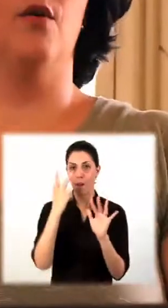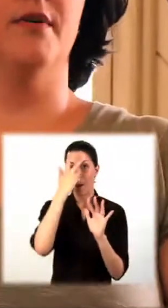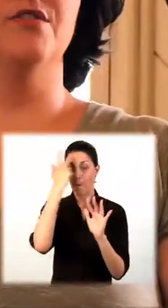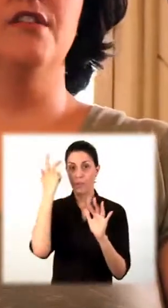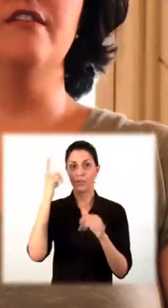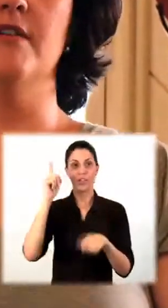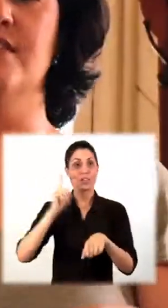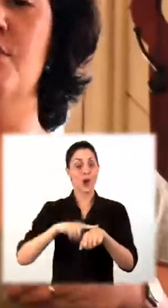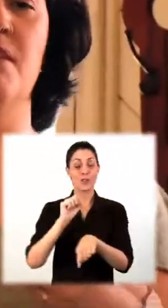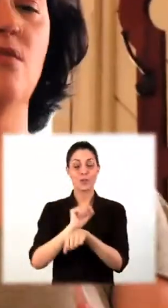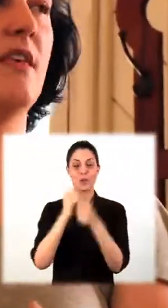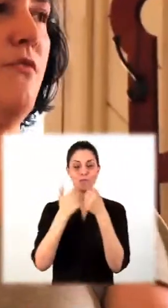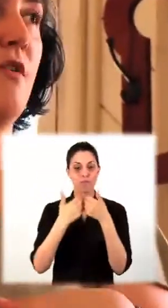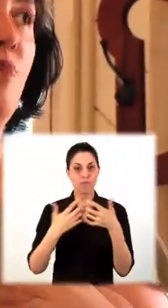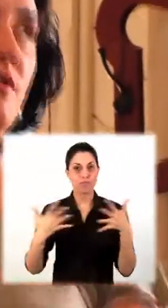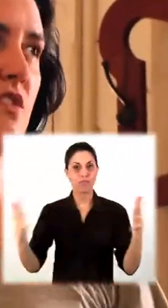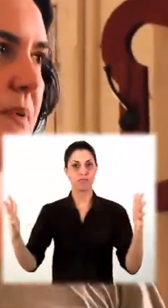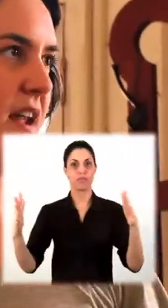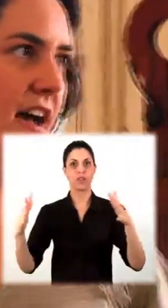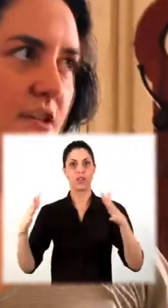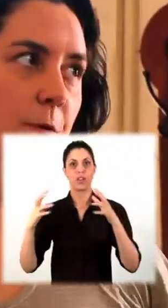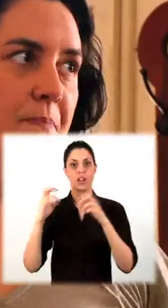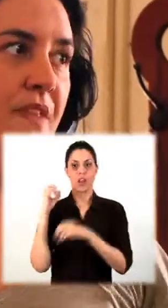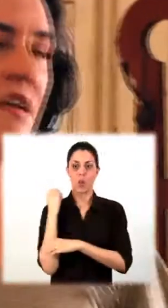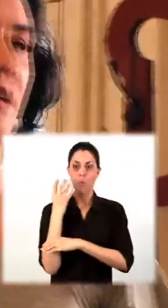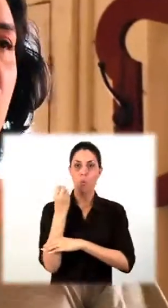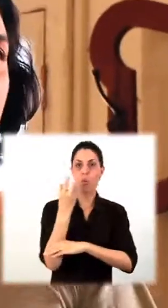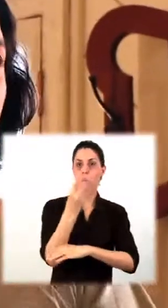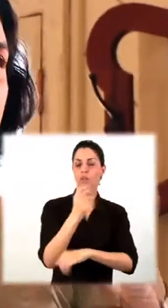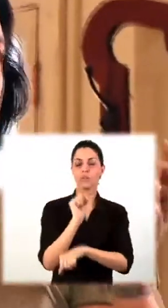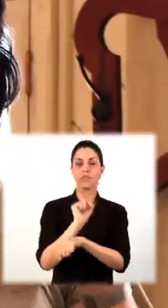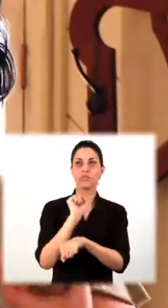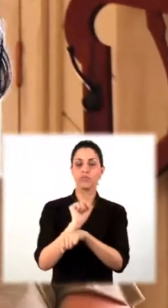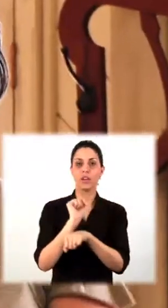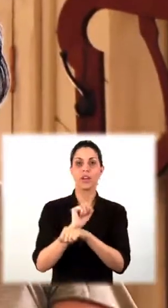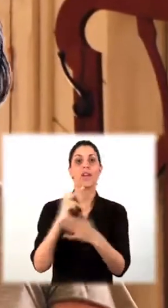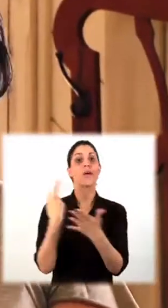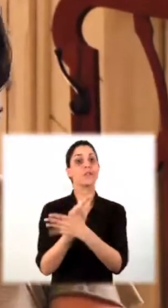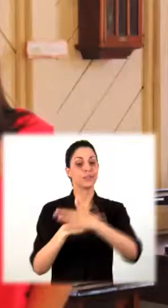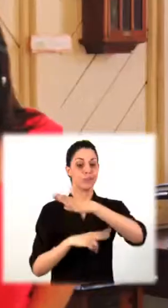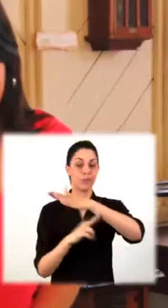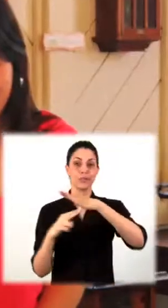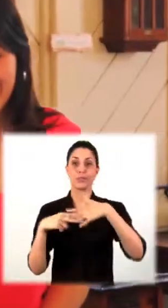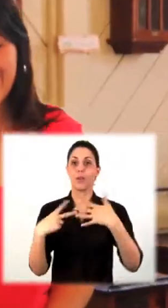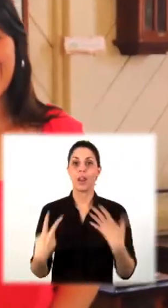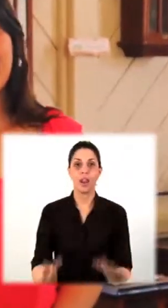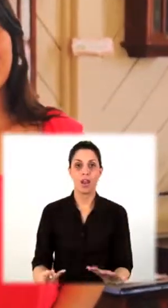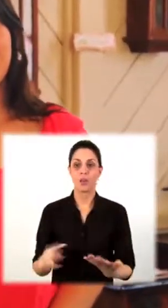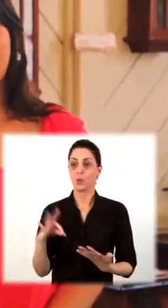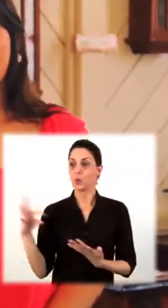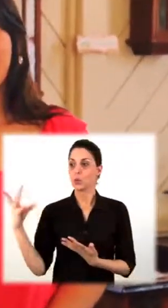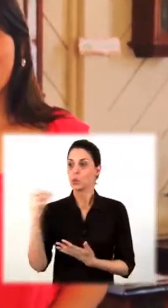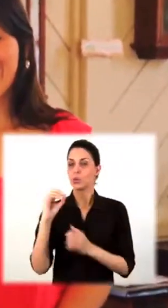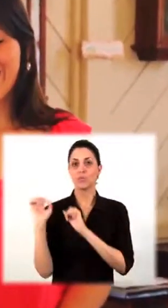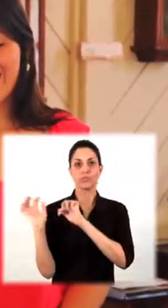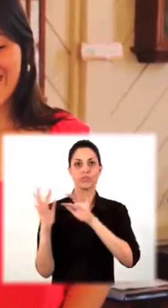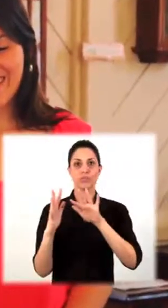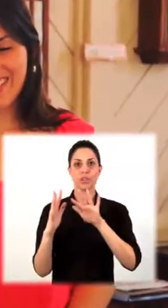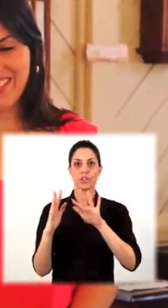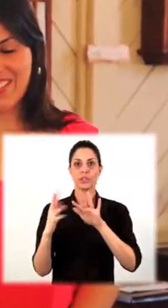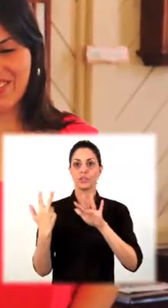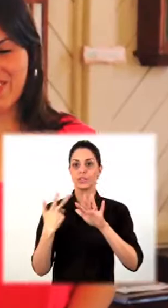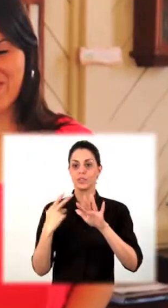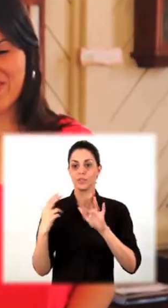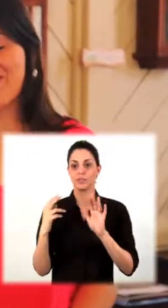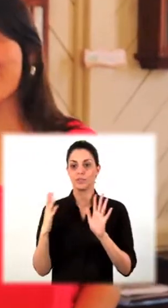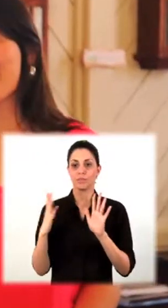dessa locomotiva, esse momento que foi muito esperado e a ponte caiu. Todo mundo está ali, ninguém sai, ninguém entra.